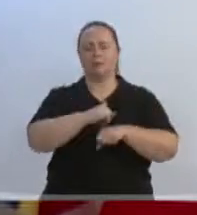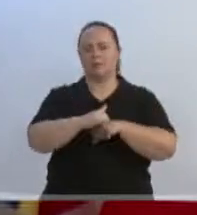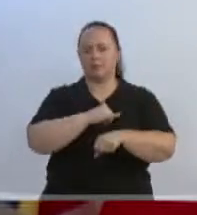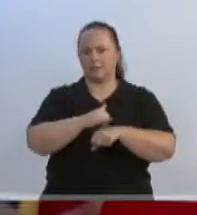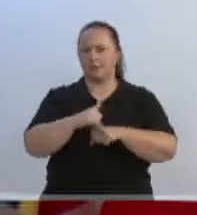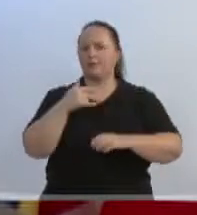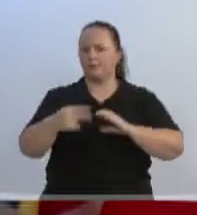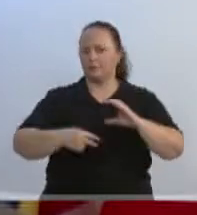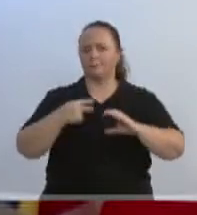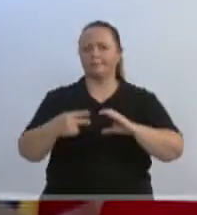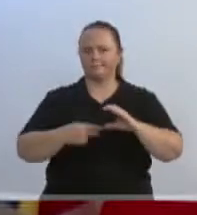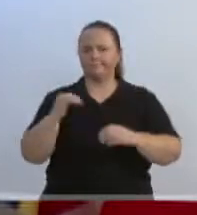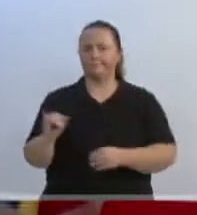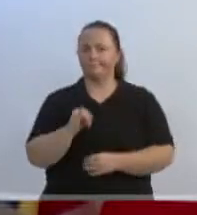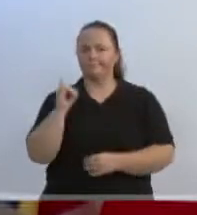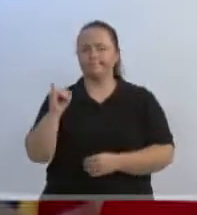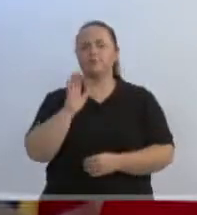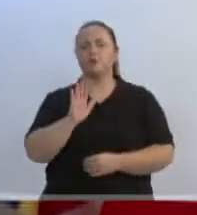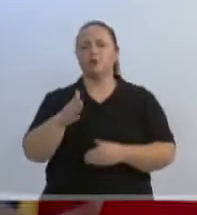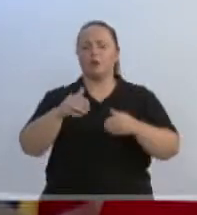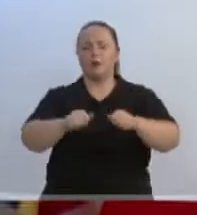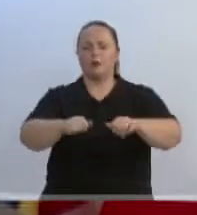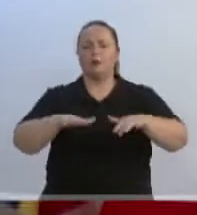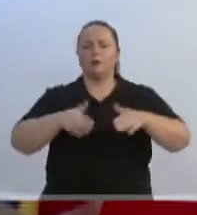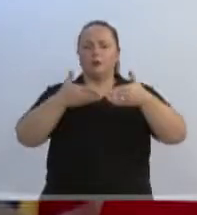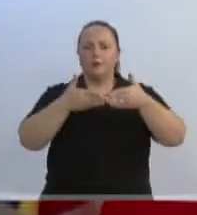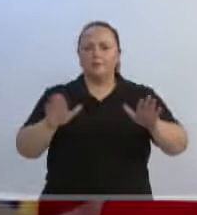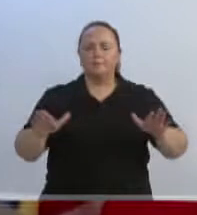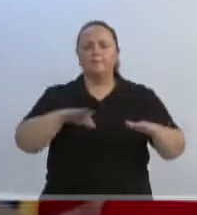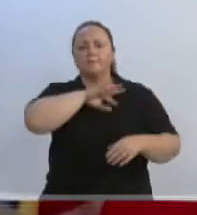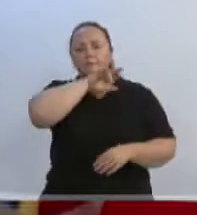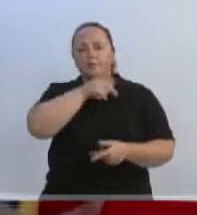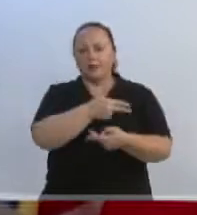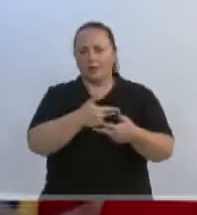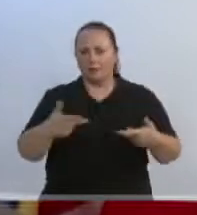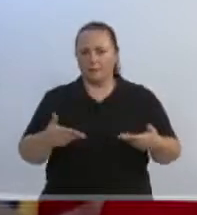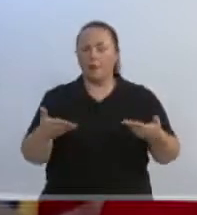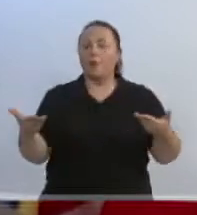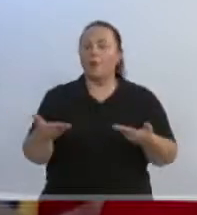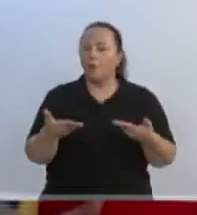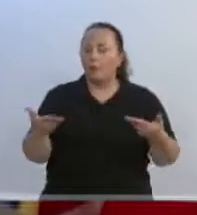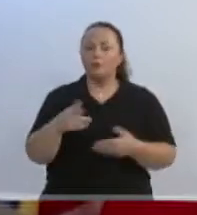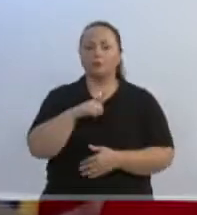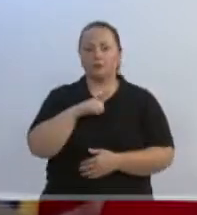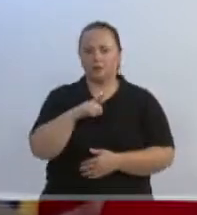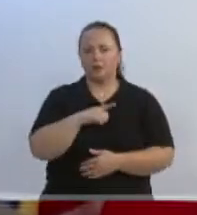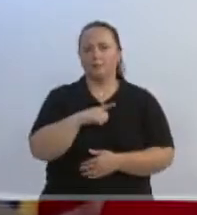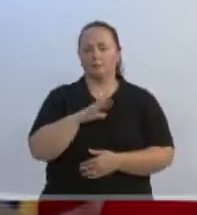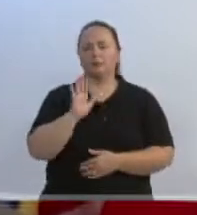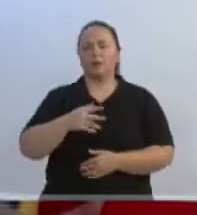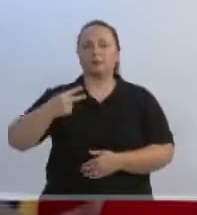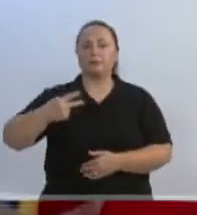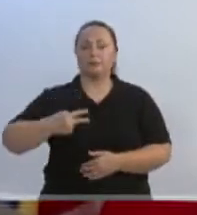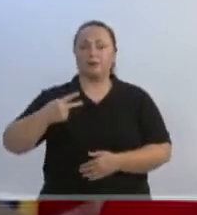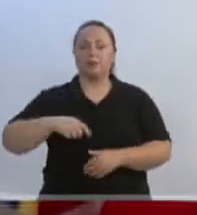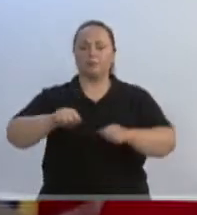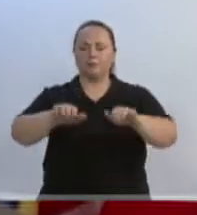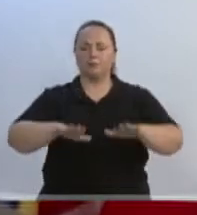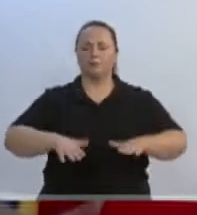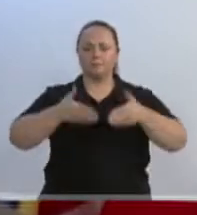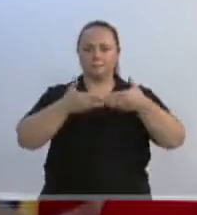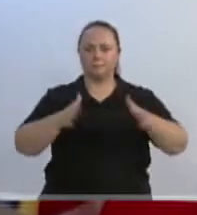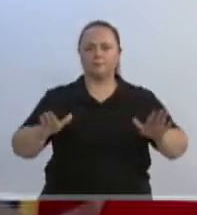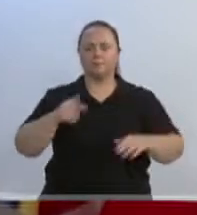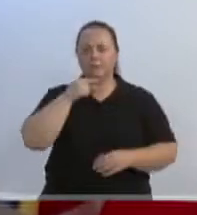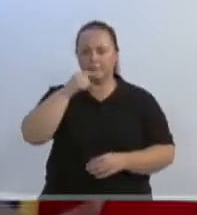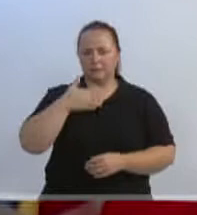da câmara municipal tivemos audiência pública para discutir a causa animal hoje nós teremos aqui portanto já a segunda audiência pública nesta semana a